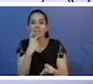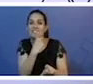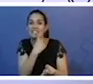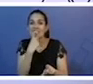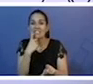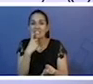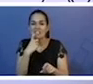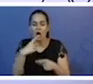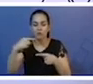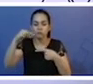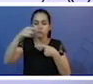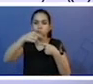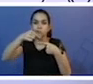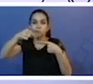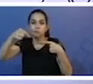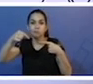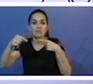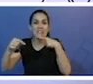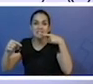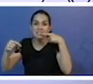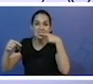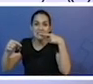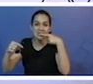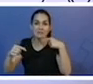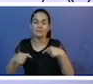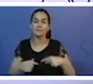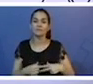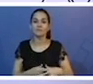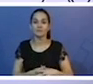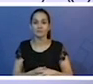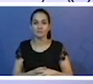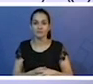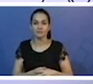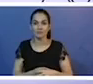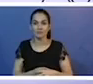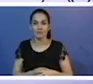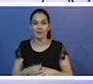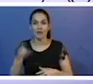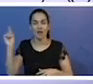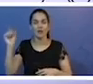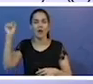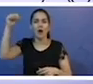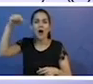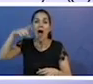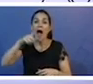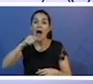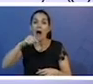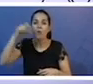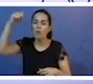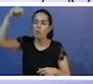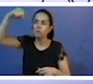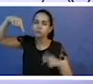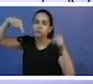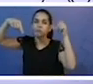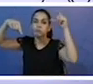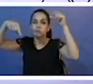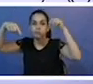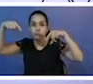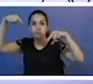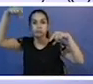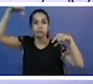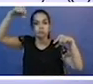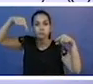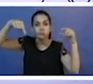aqui a estalactite, ela é uma formação rochosa, né, decorrente do gotejamento de água. Como aqui nessa